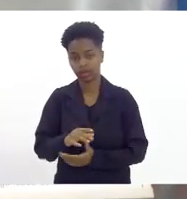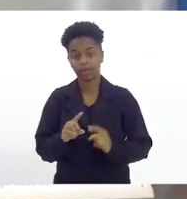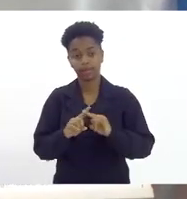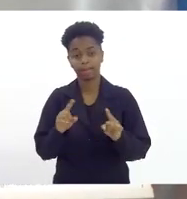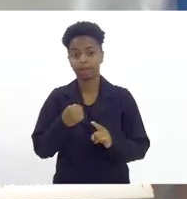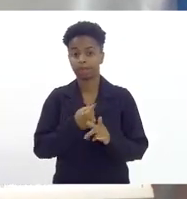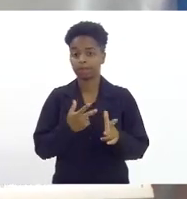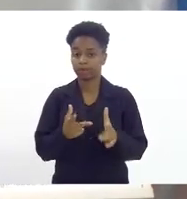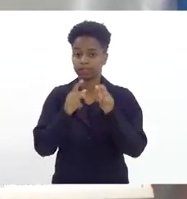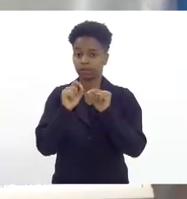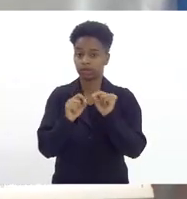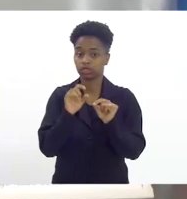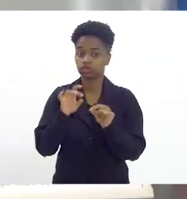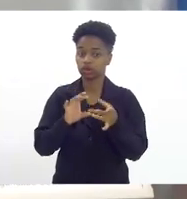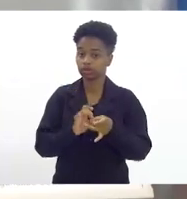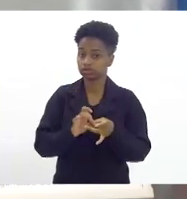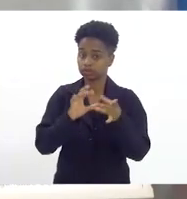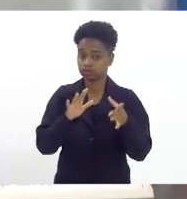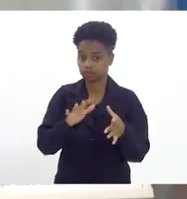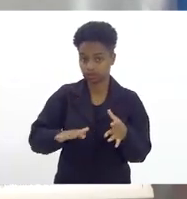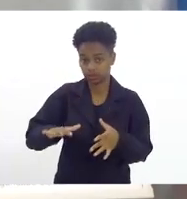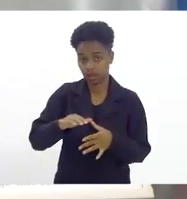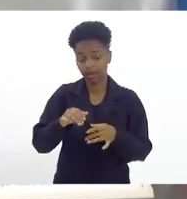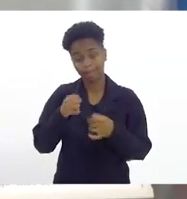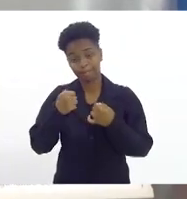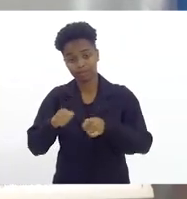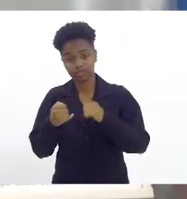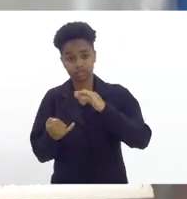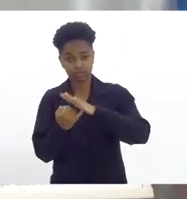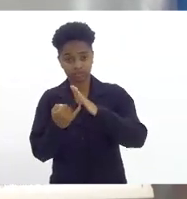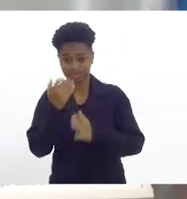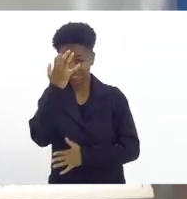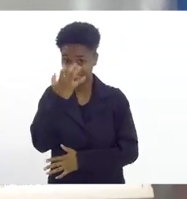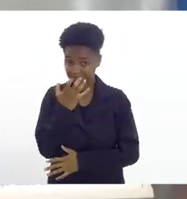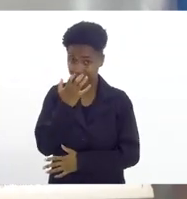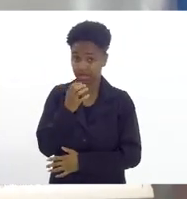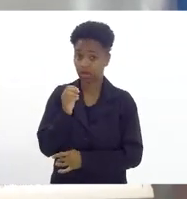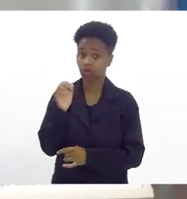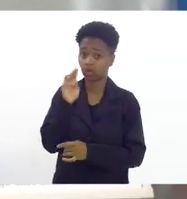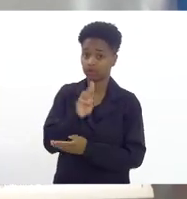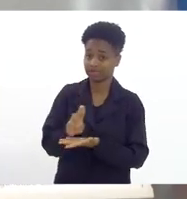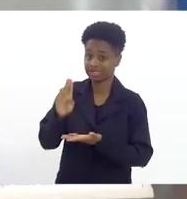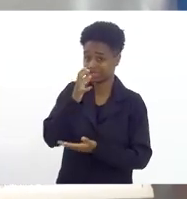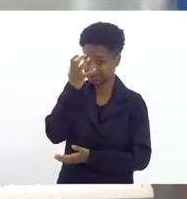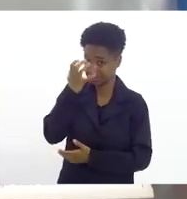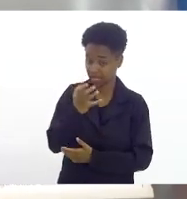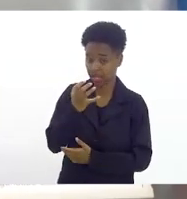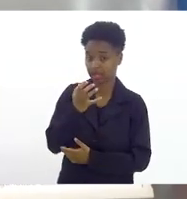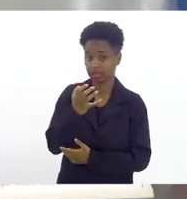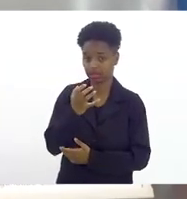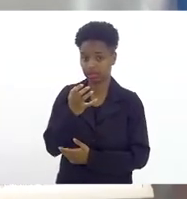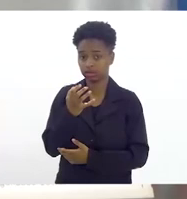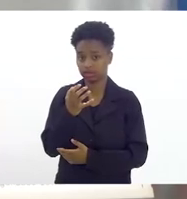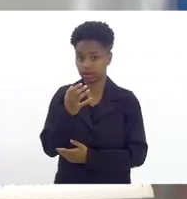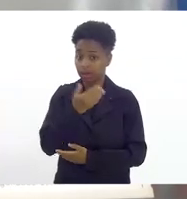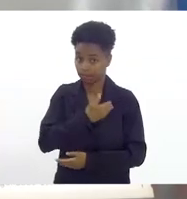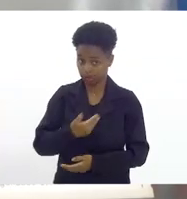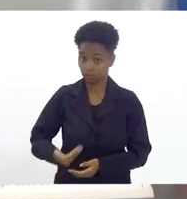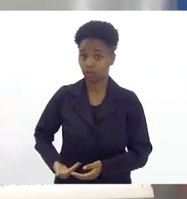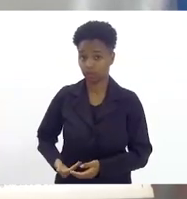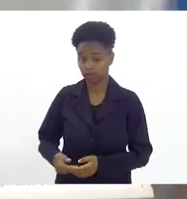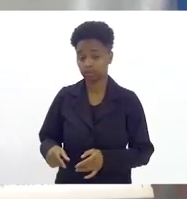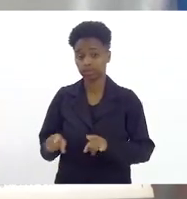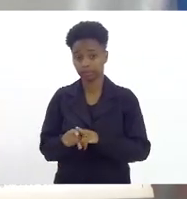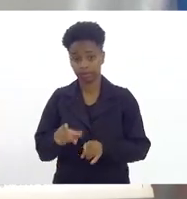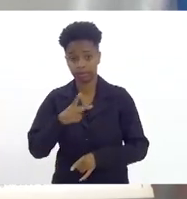é abertura de espaço que deveria ser ocupado por instituições sérias por Universidade né em primeiro lugar público a gente também